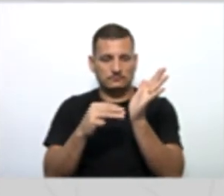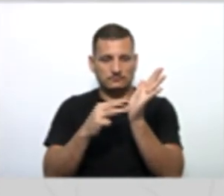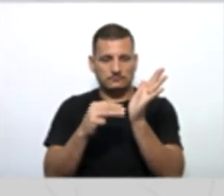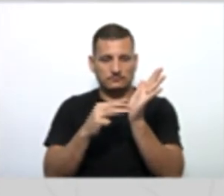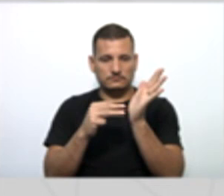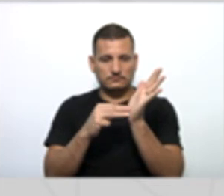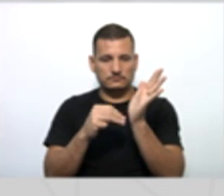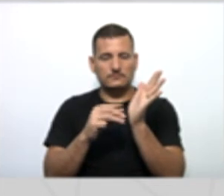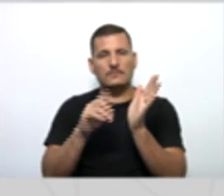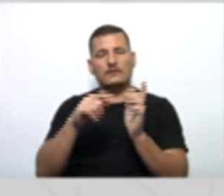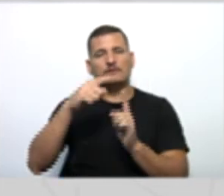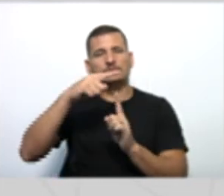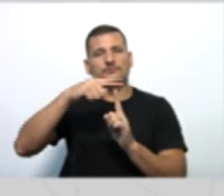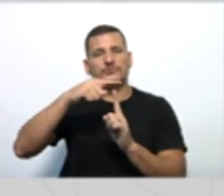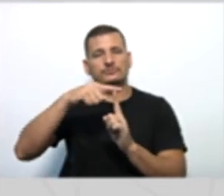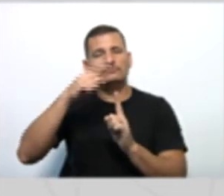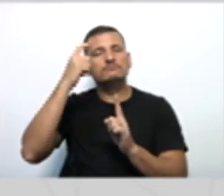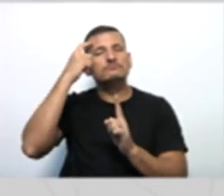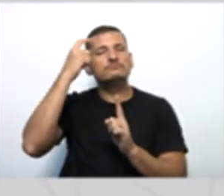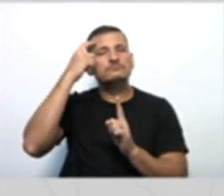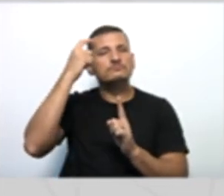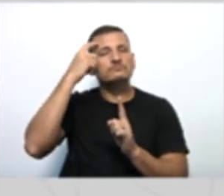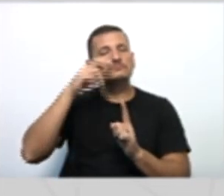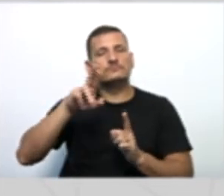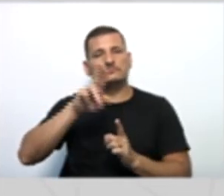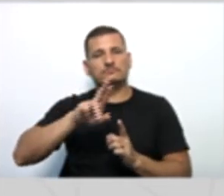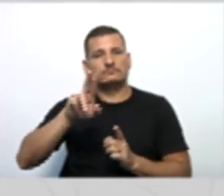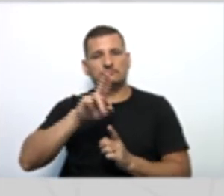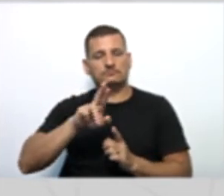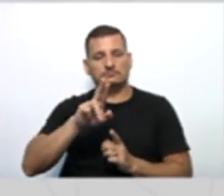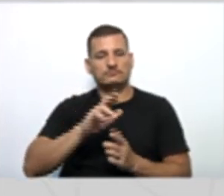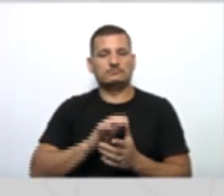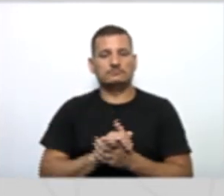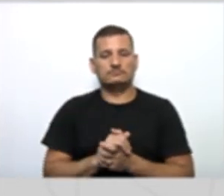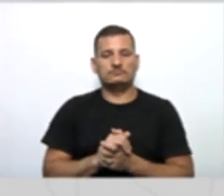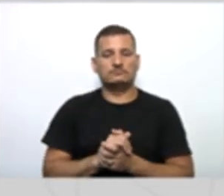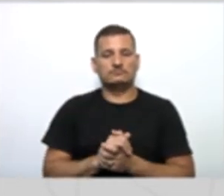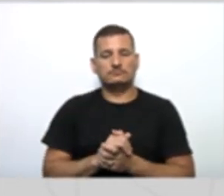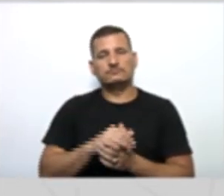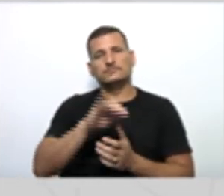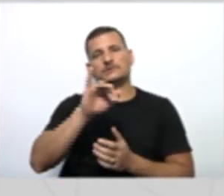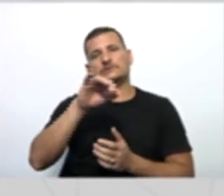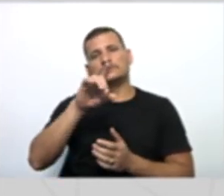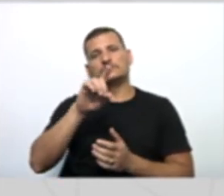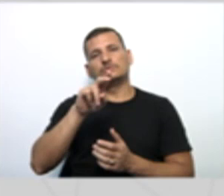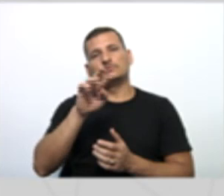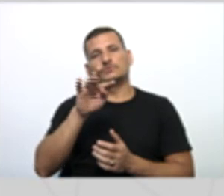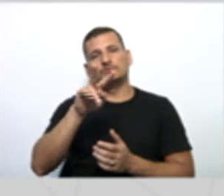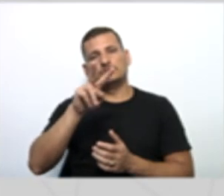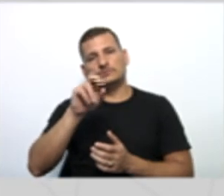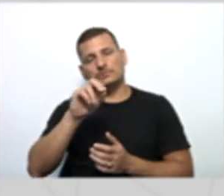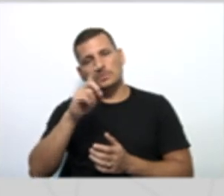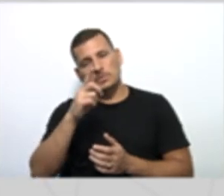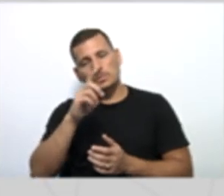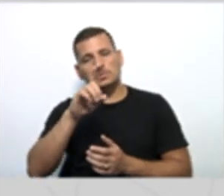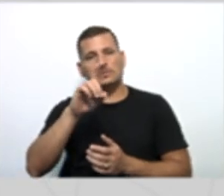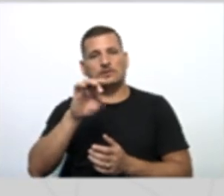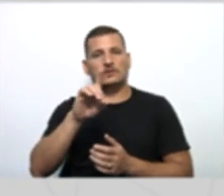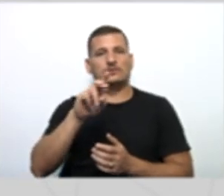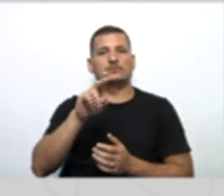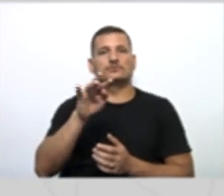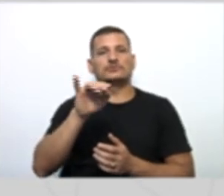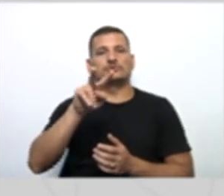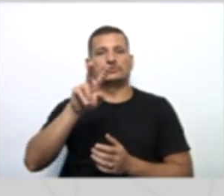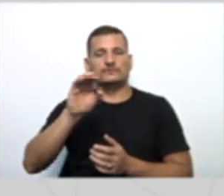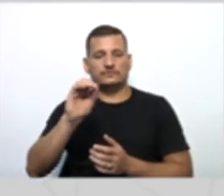é o tipo de pensamento a ser utilizado. Indutivo ou dedutivo, a diferença entre um e outro eu